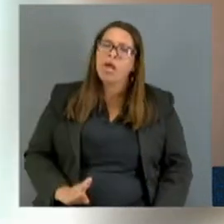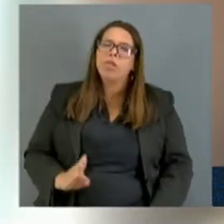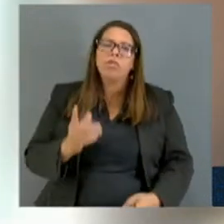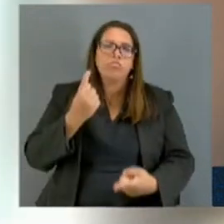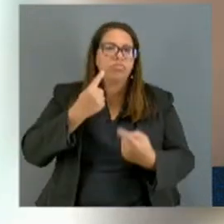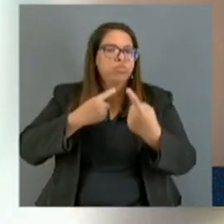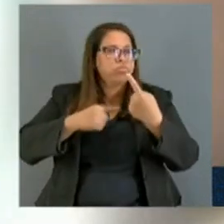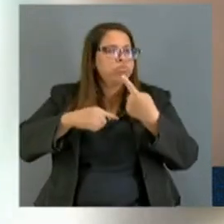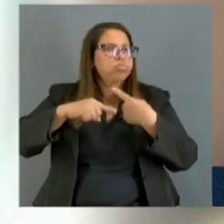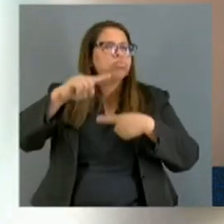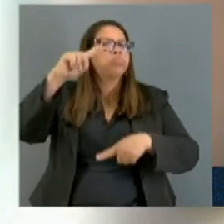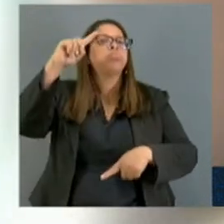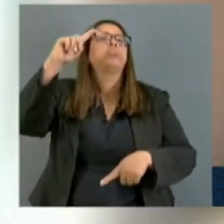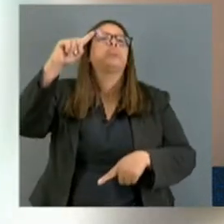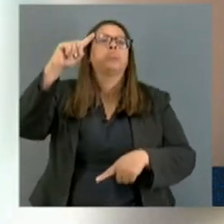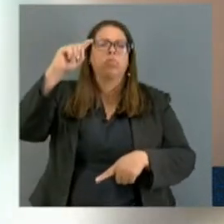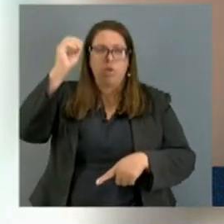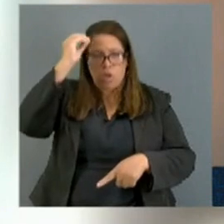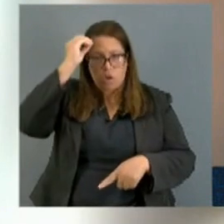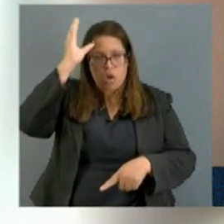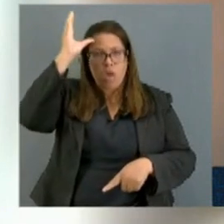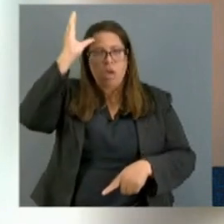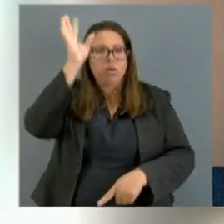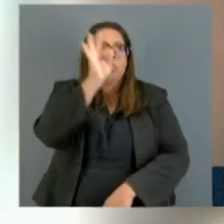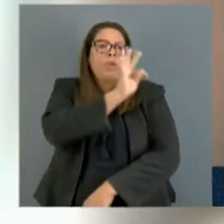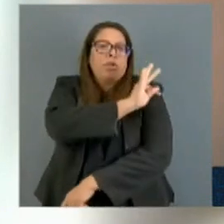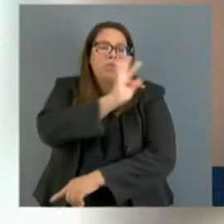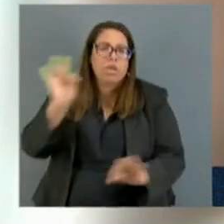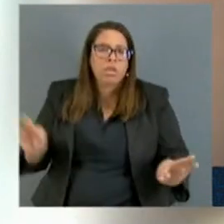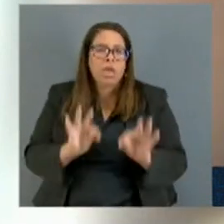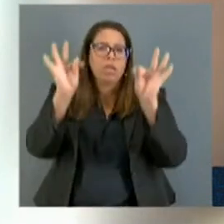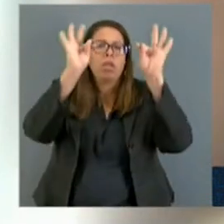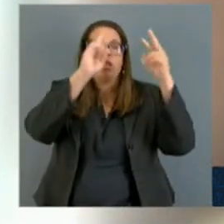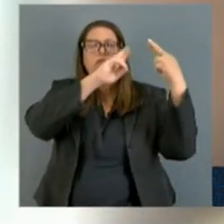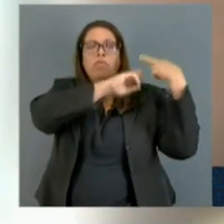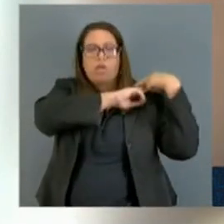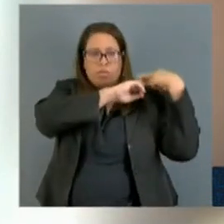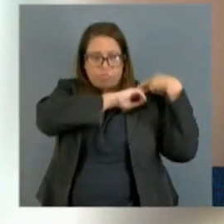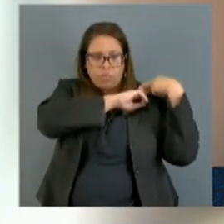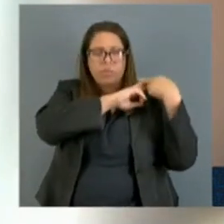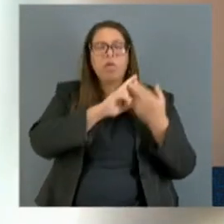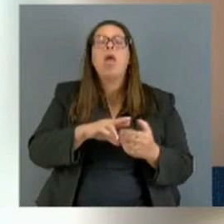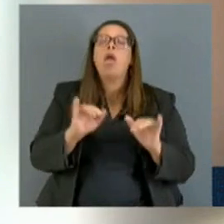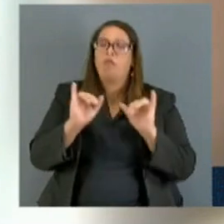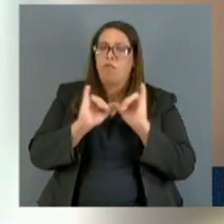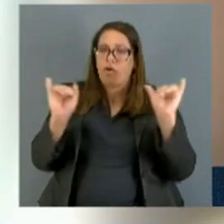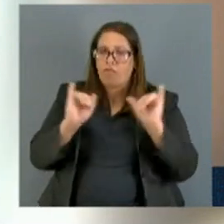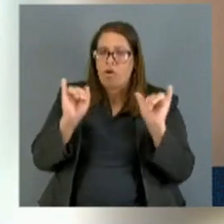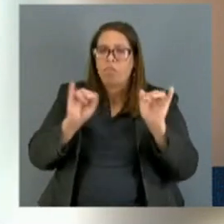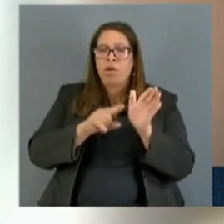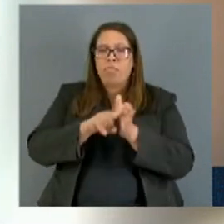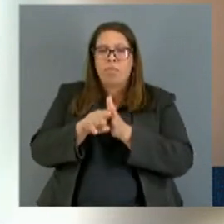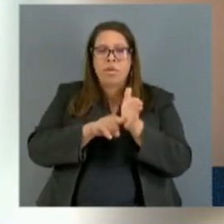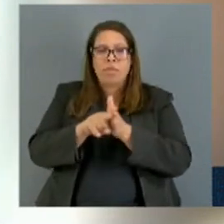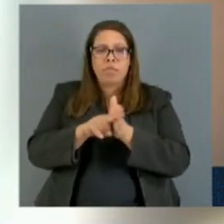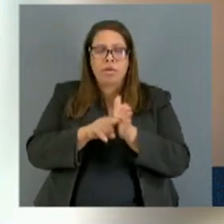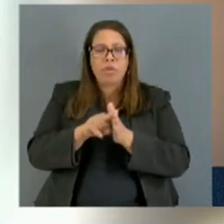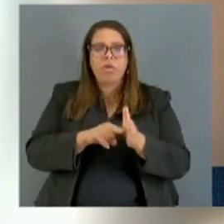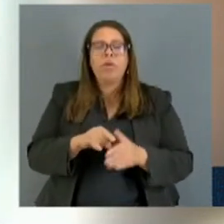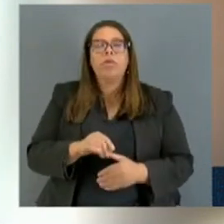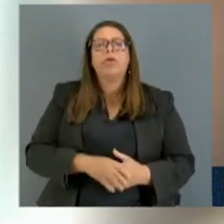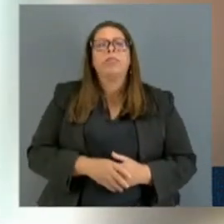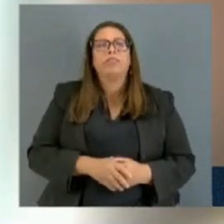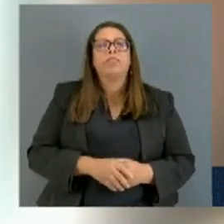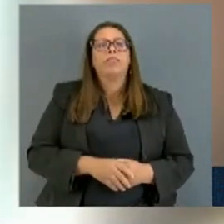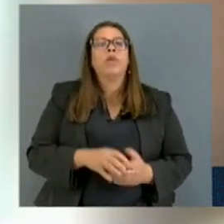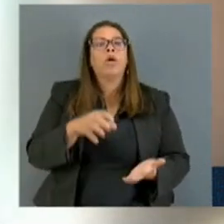desenvolvimento e fornecimento de tecnologias responsáveis. E, por fim, eu deixo aqui um dado de uma pesquisa recém-lançada pelo Instituto IDEA, em parceria